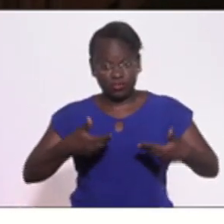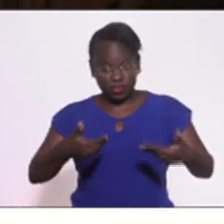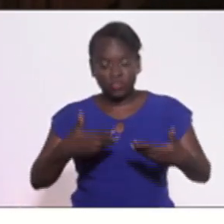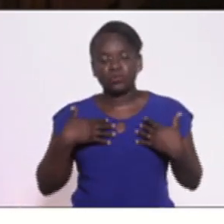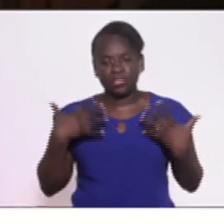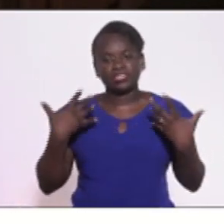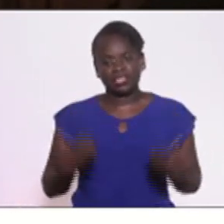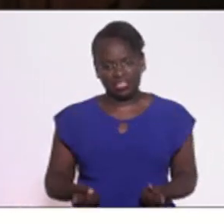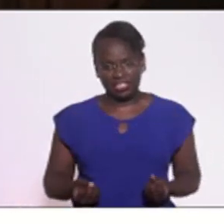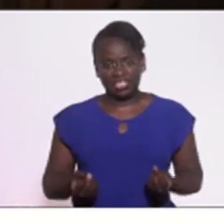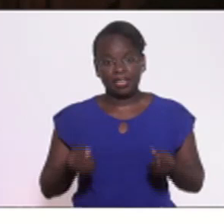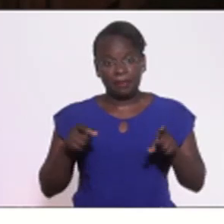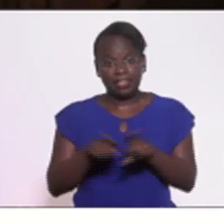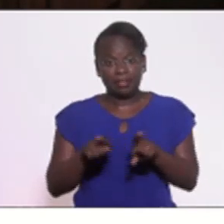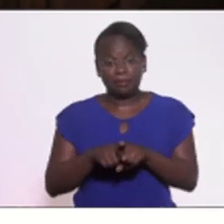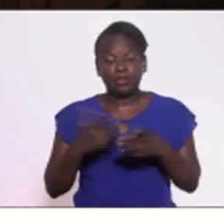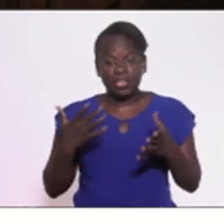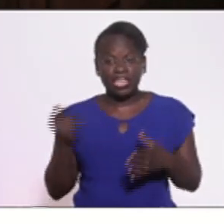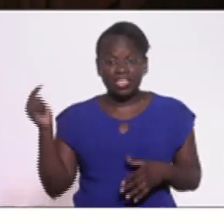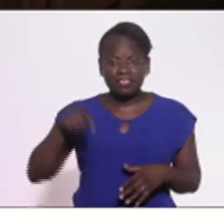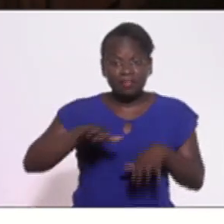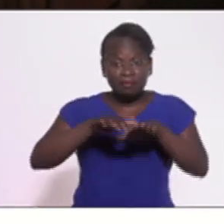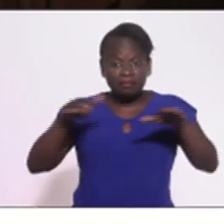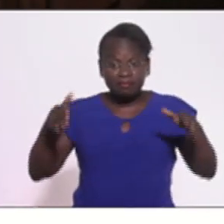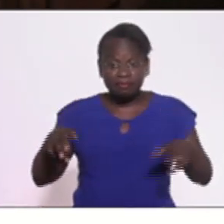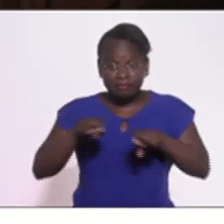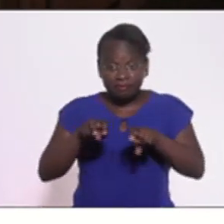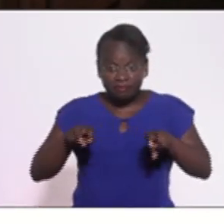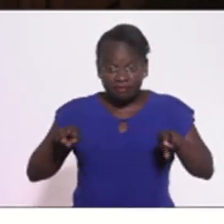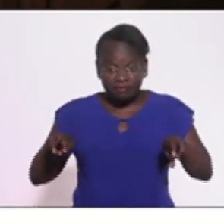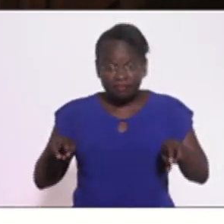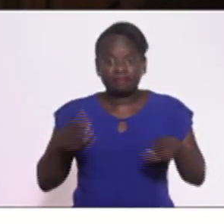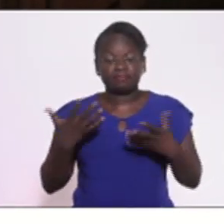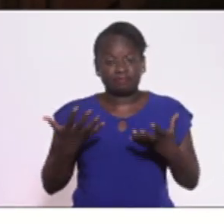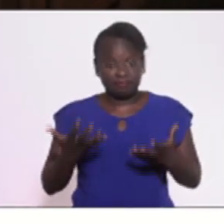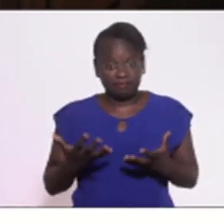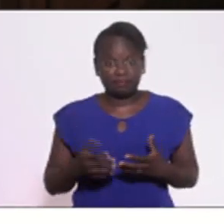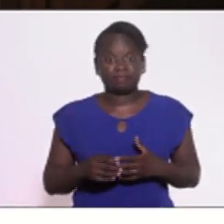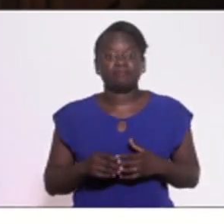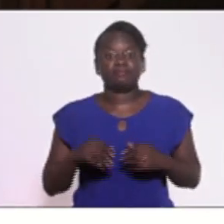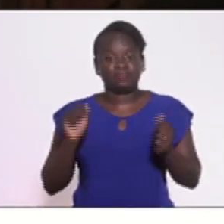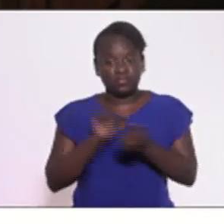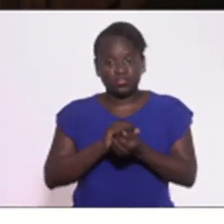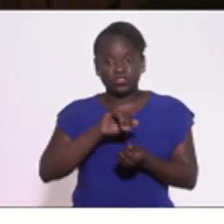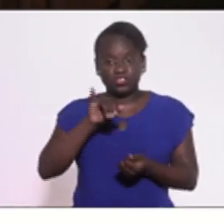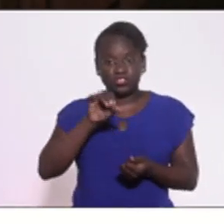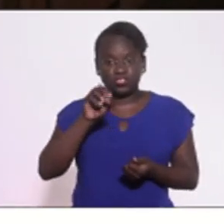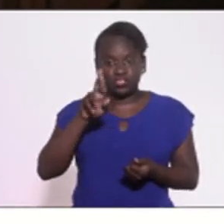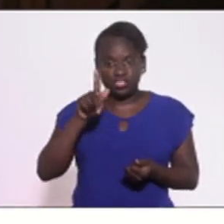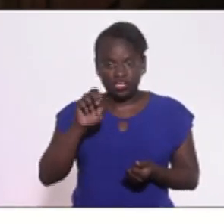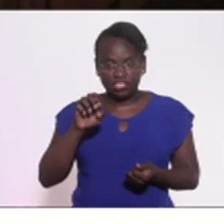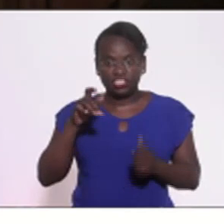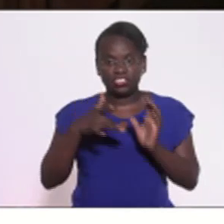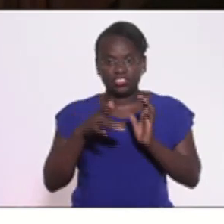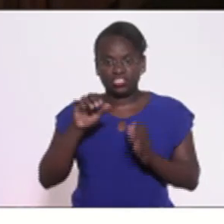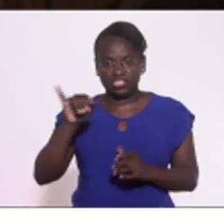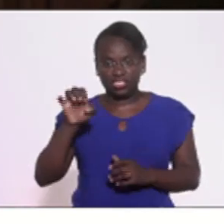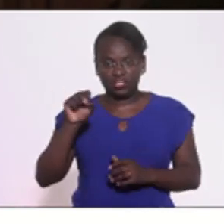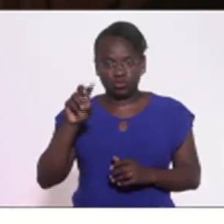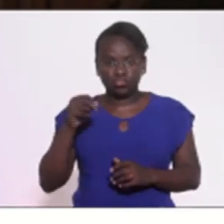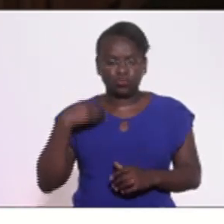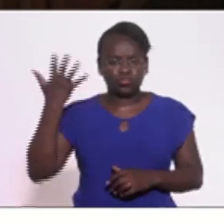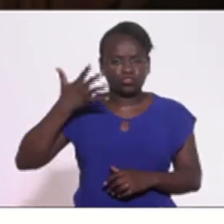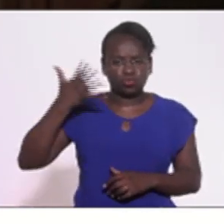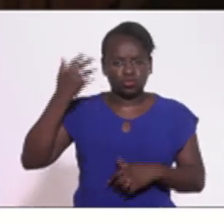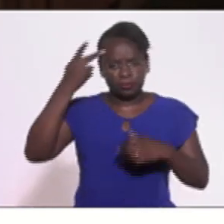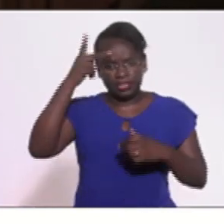já aceitei e eu quero estar aí na mesa. Você vai me colocar à mesa junto com o Jorge Jesus, que eu vou fazer um bom discurso para